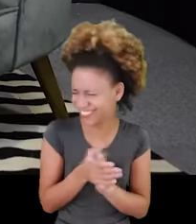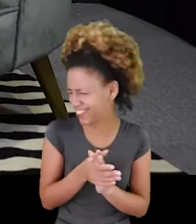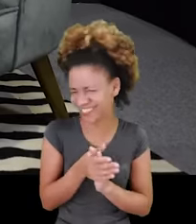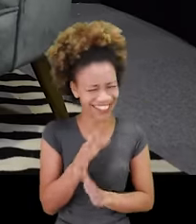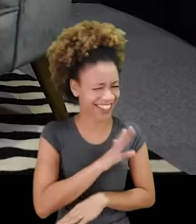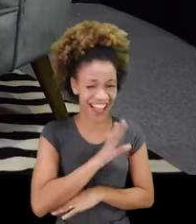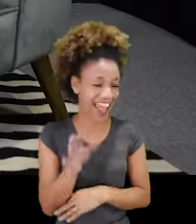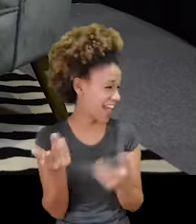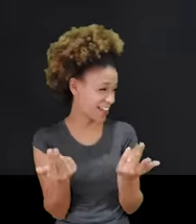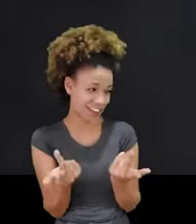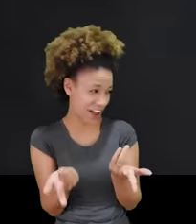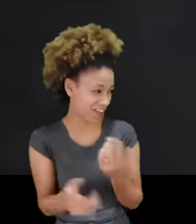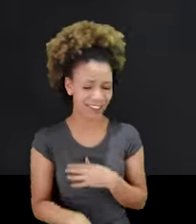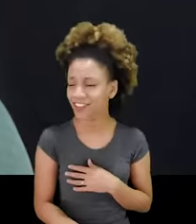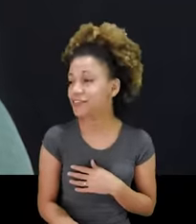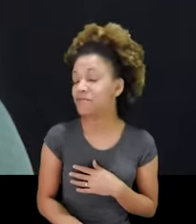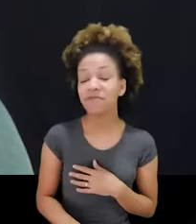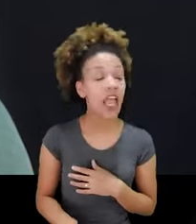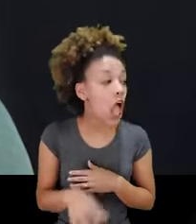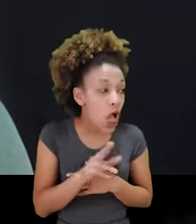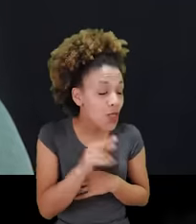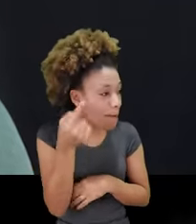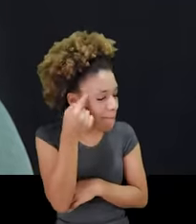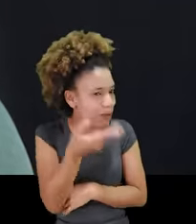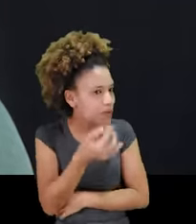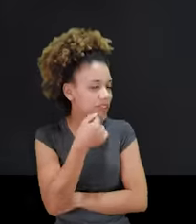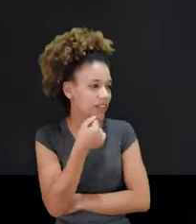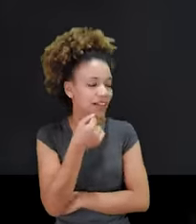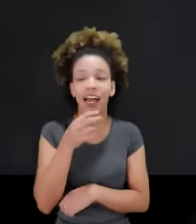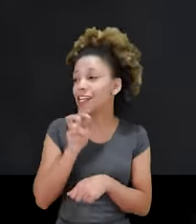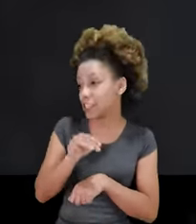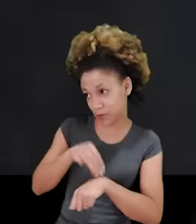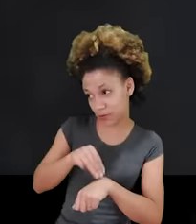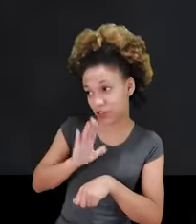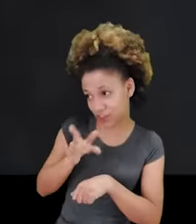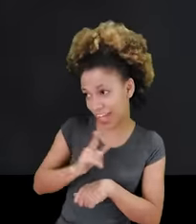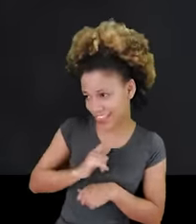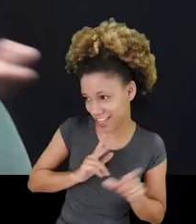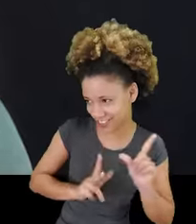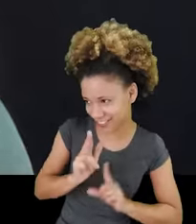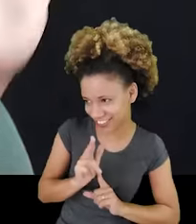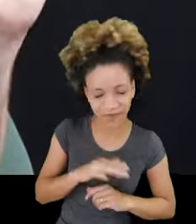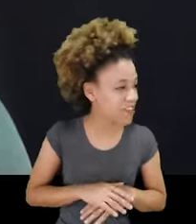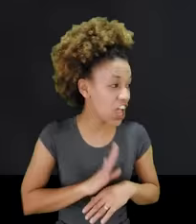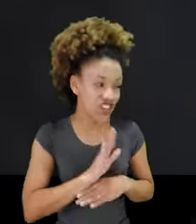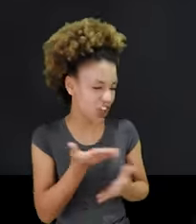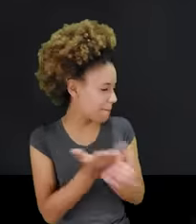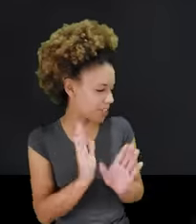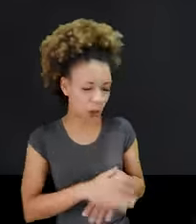É a mesma coisa, velho. Isso é isto. Eu nunca parei para pensar nisso. 5 minutos passaram, já temos uma... Matou um